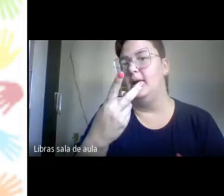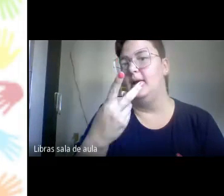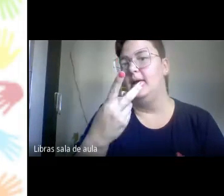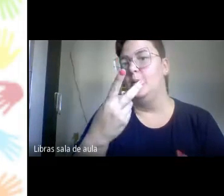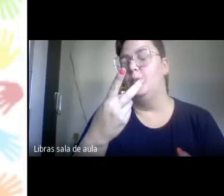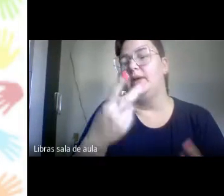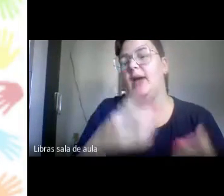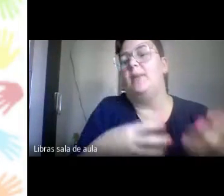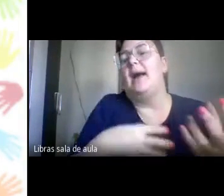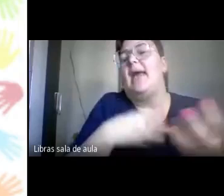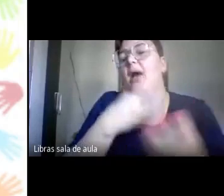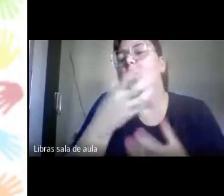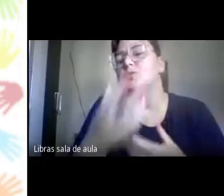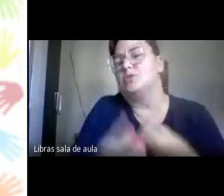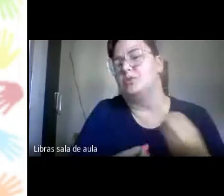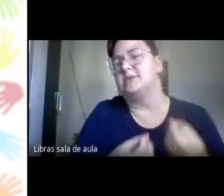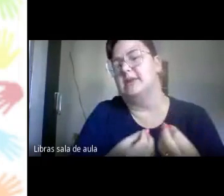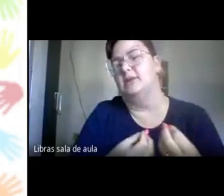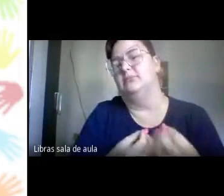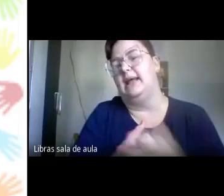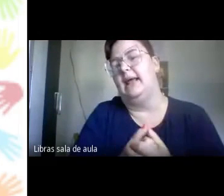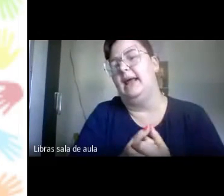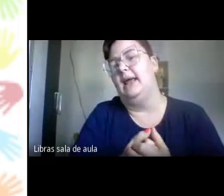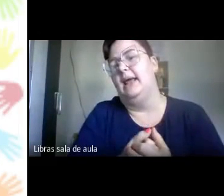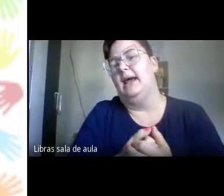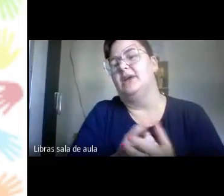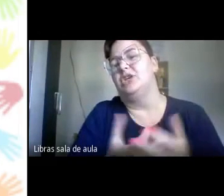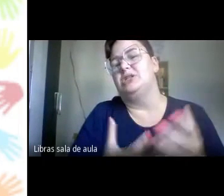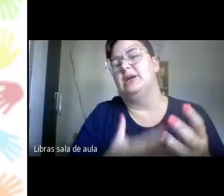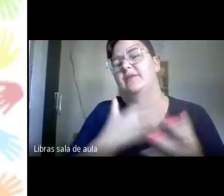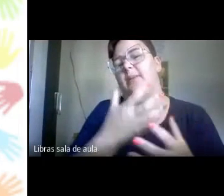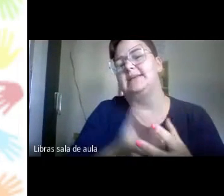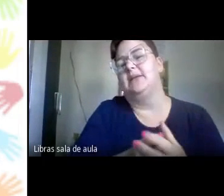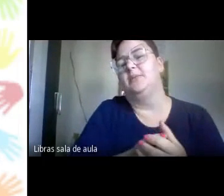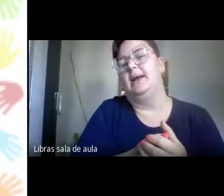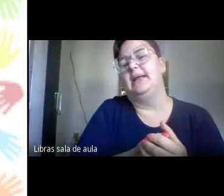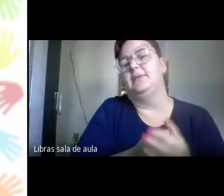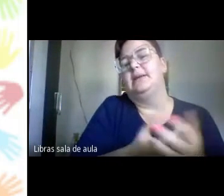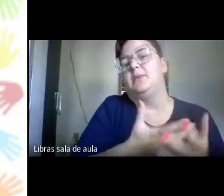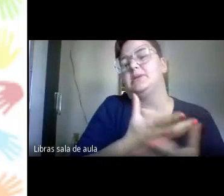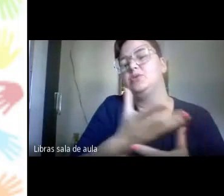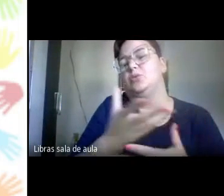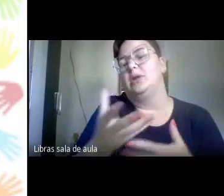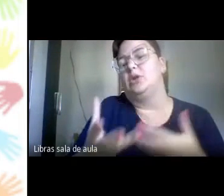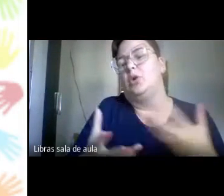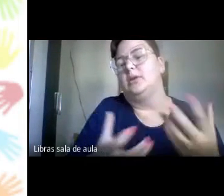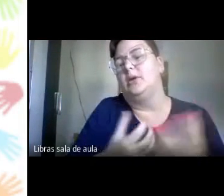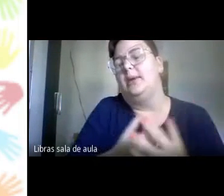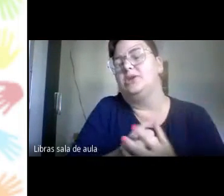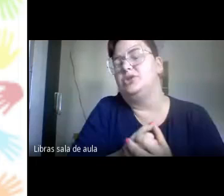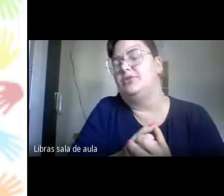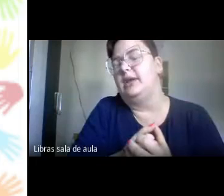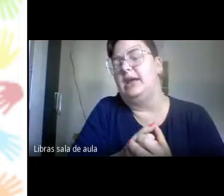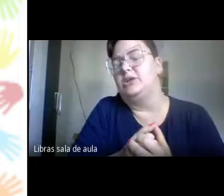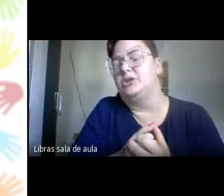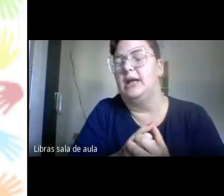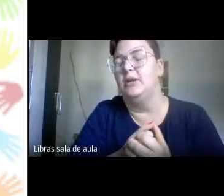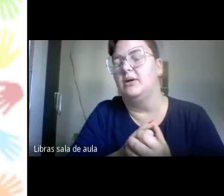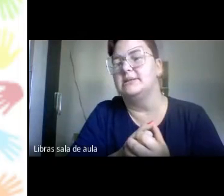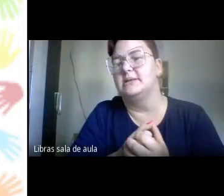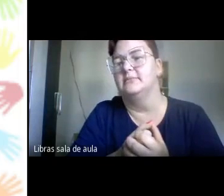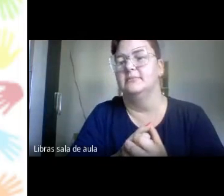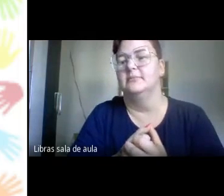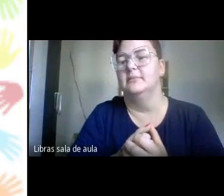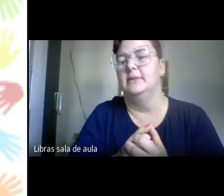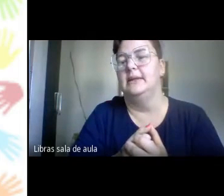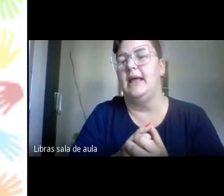língua, porque é uma reconstrução, né? A gente se alfabetizar numa língua que tem uma estrutura totalmente diferente da